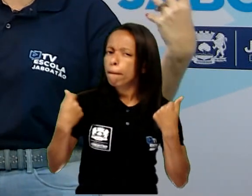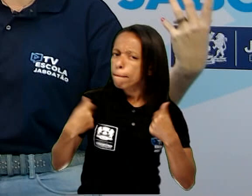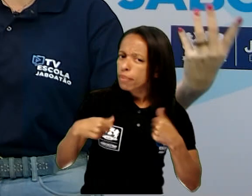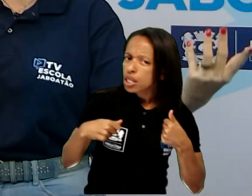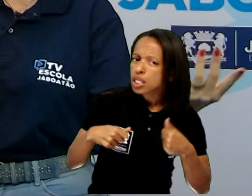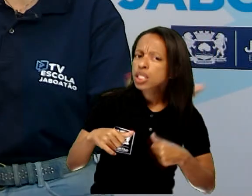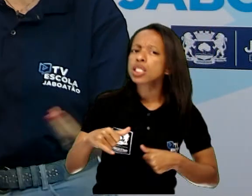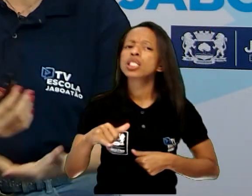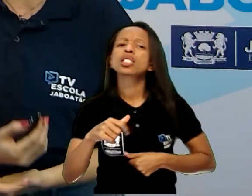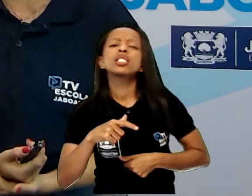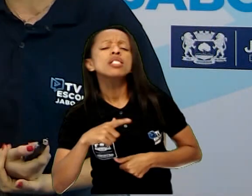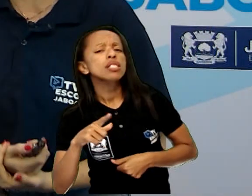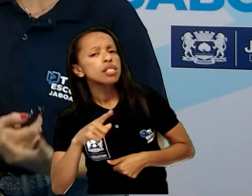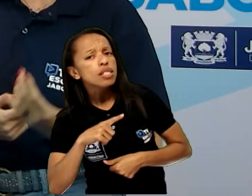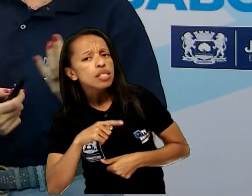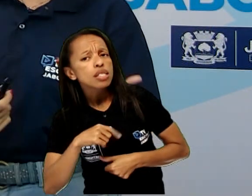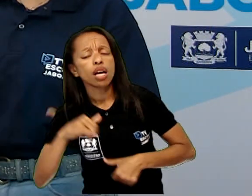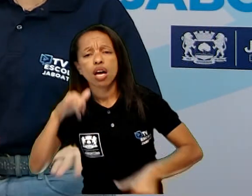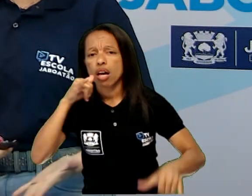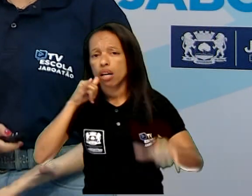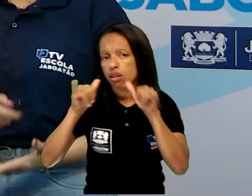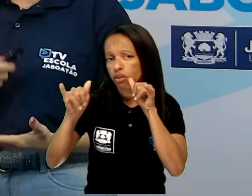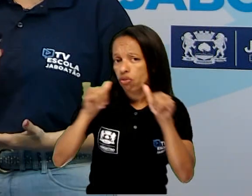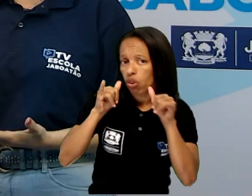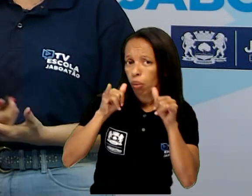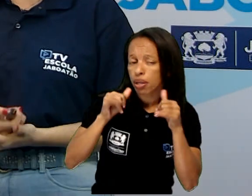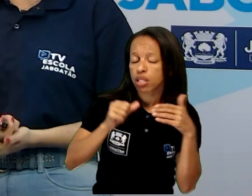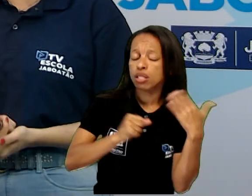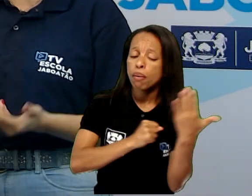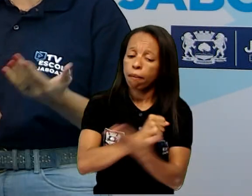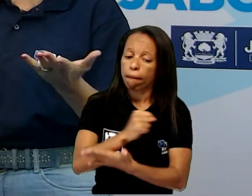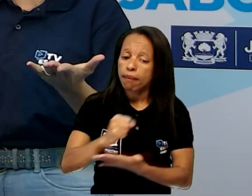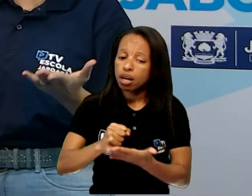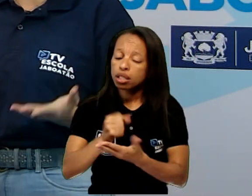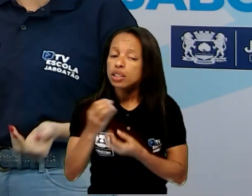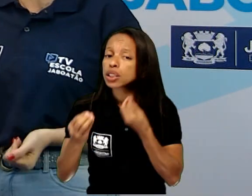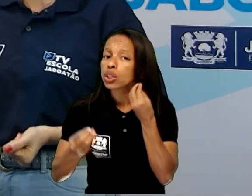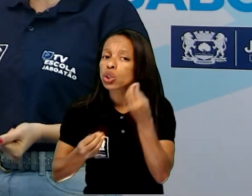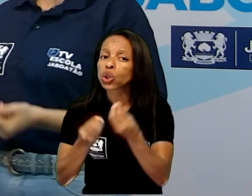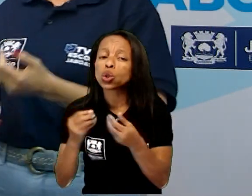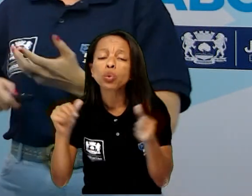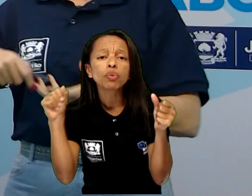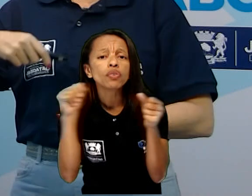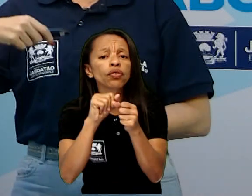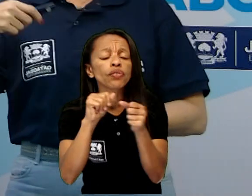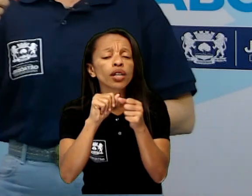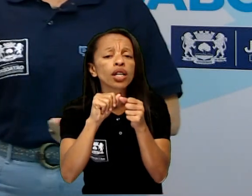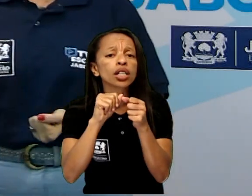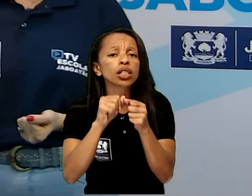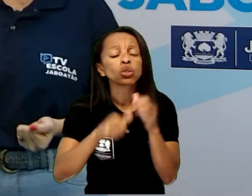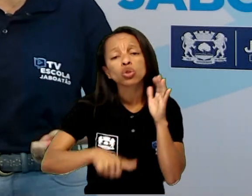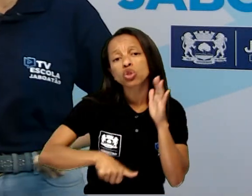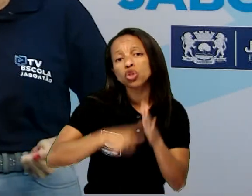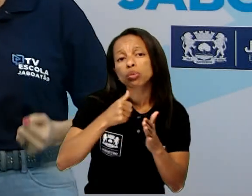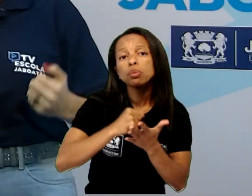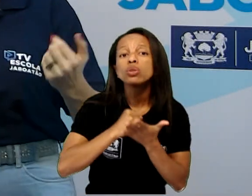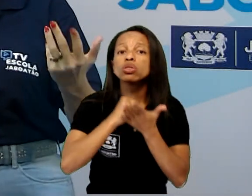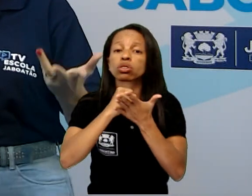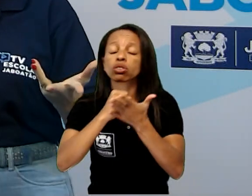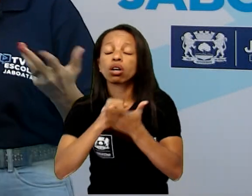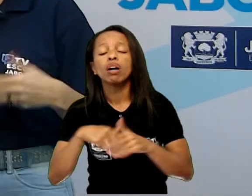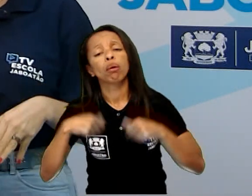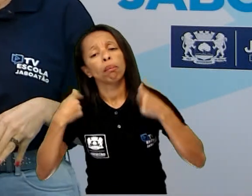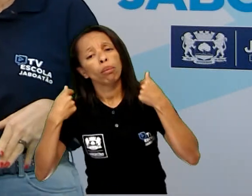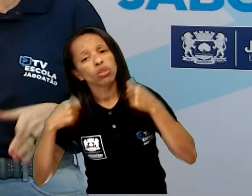essa informação básica de como fazer os primeiros socorros numa situação dessa. Pode ser um filho nosso, pode ser